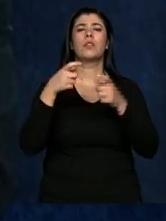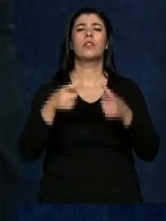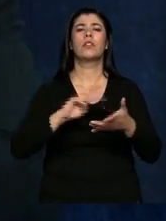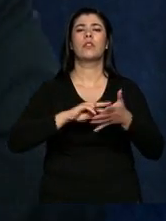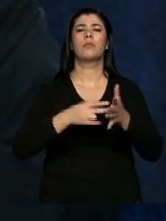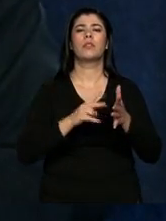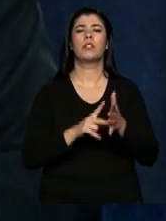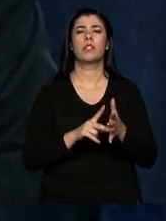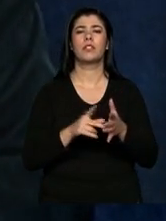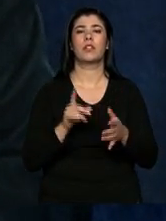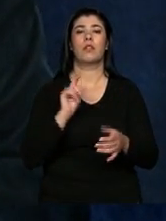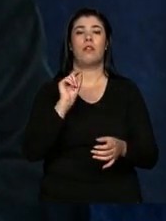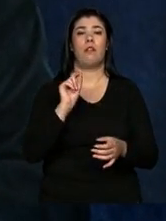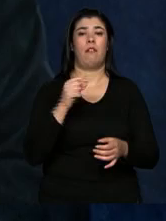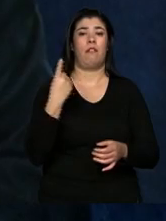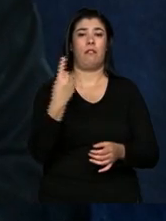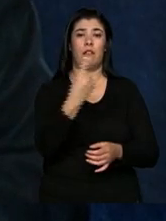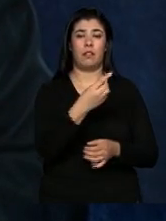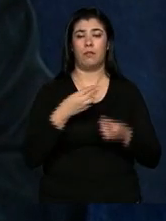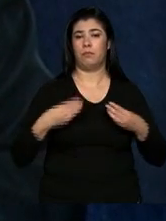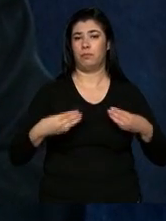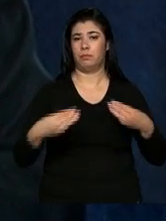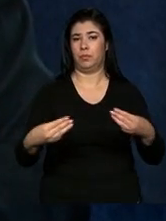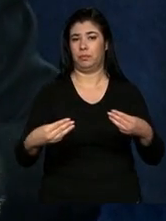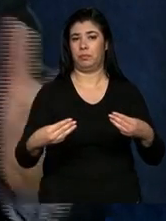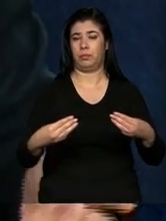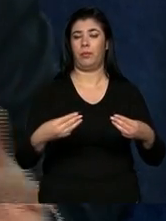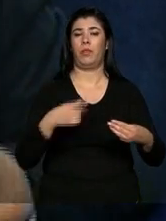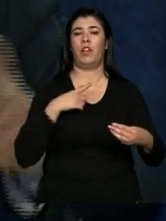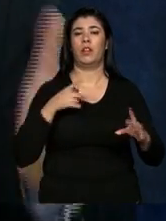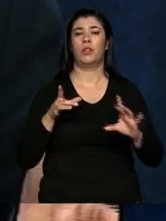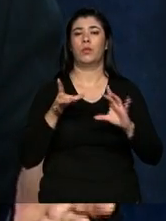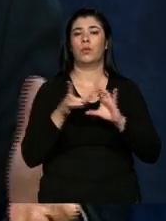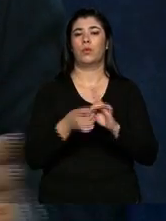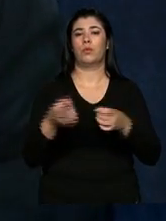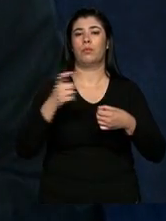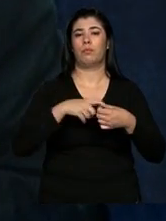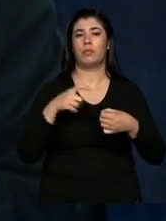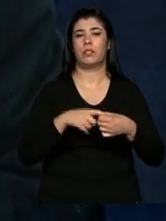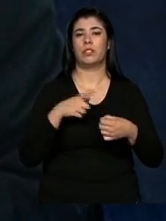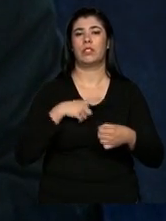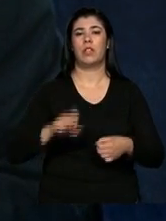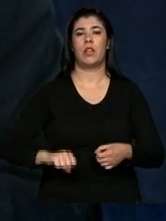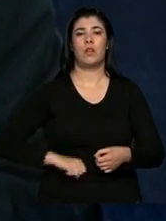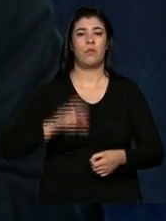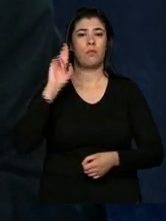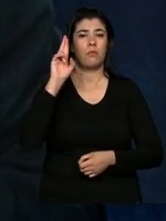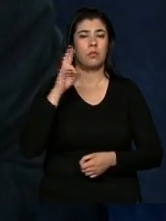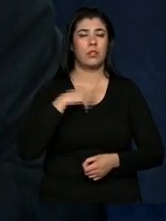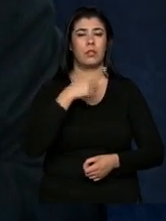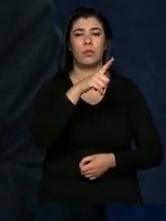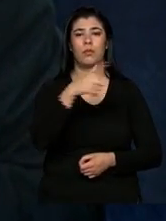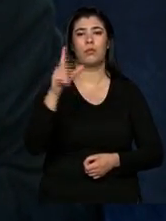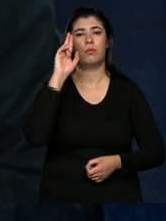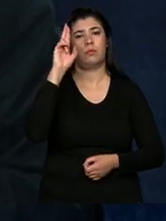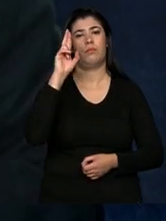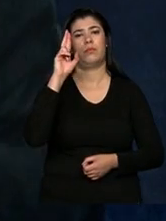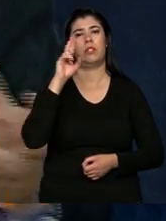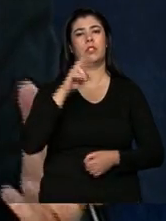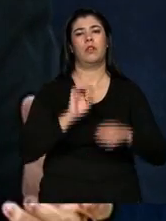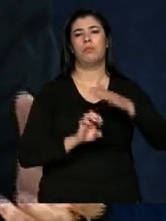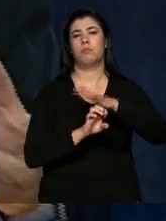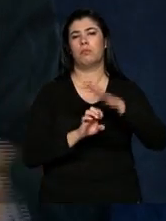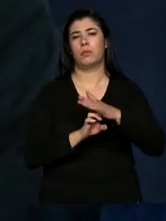organizações eh na forma de autarquias agências e assim por diante eu a melhor maneira de você